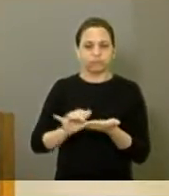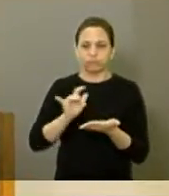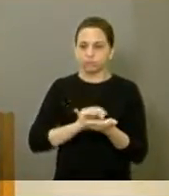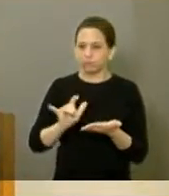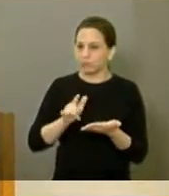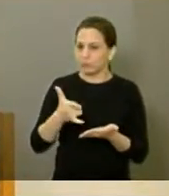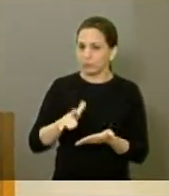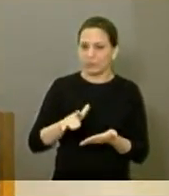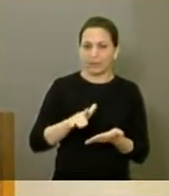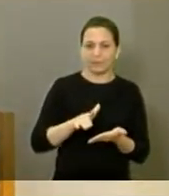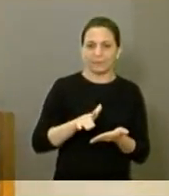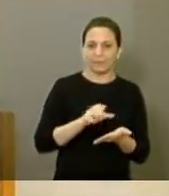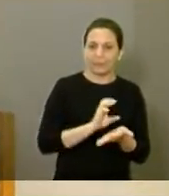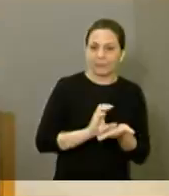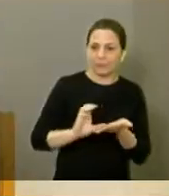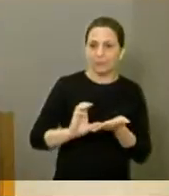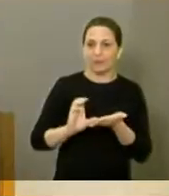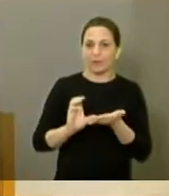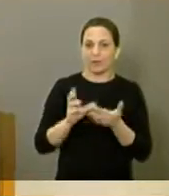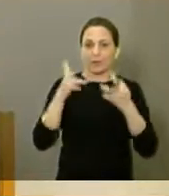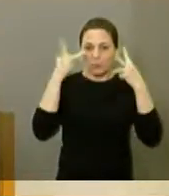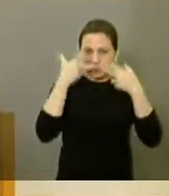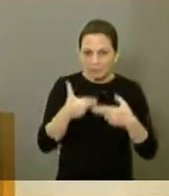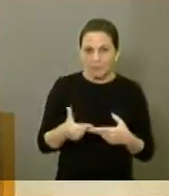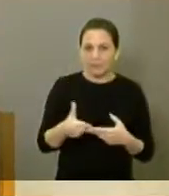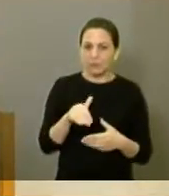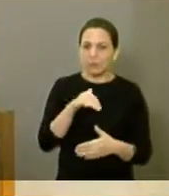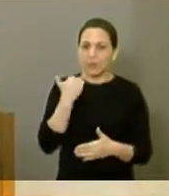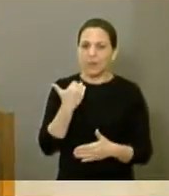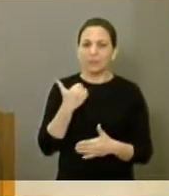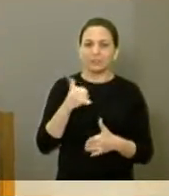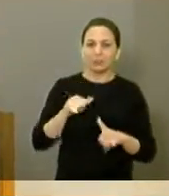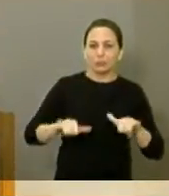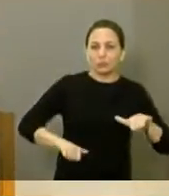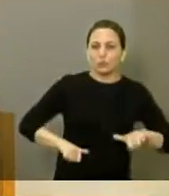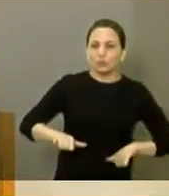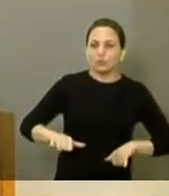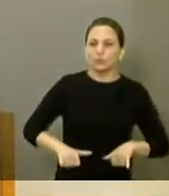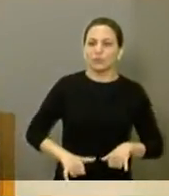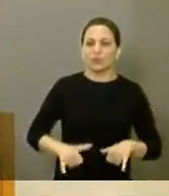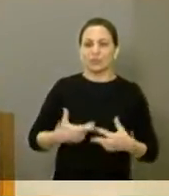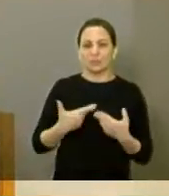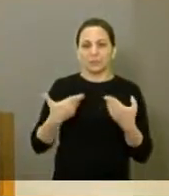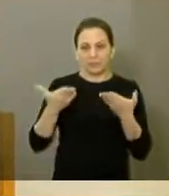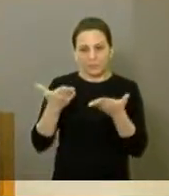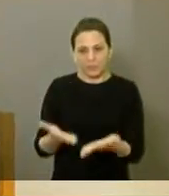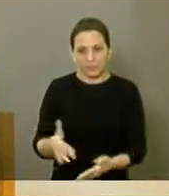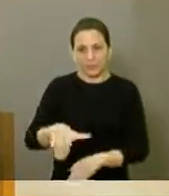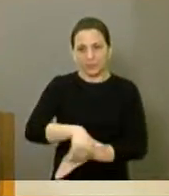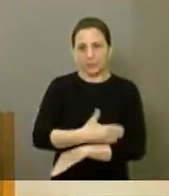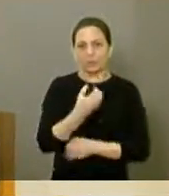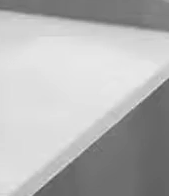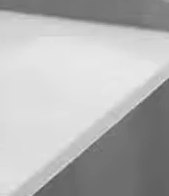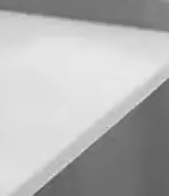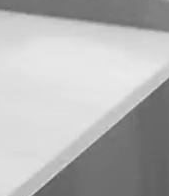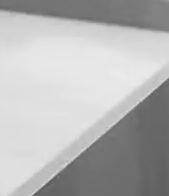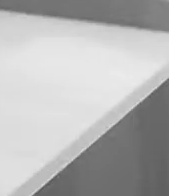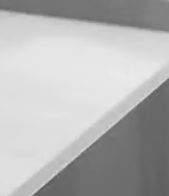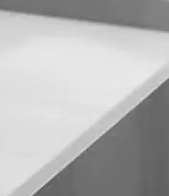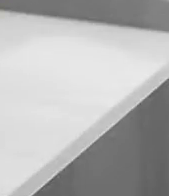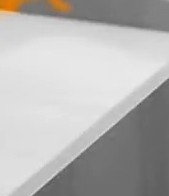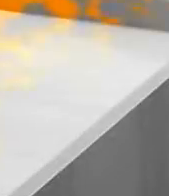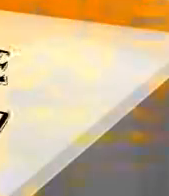e vão ficar e me engano a sua dor e o seu sofrimento na rua boa noite